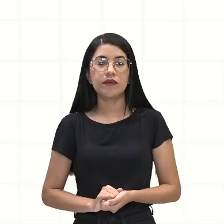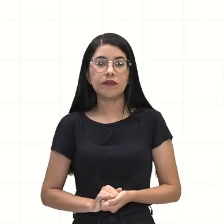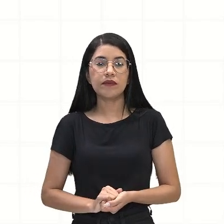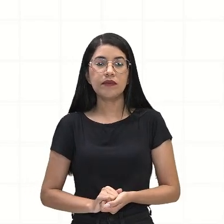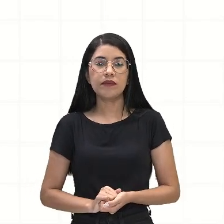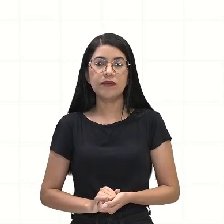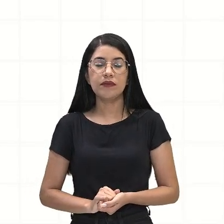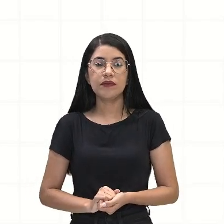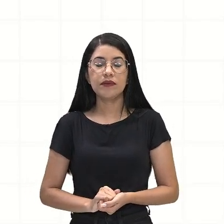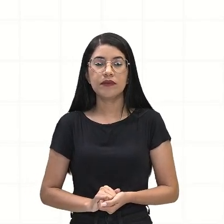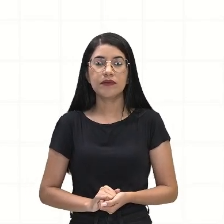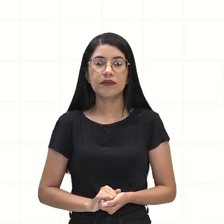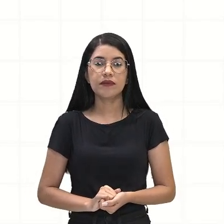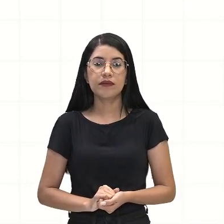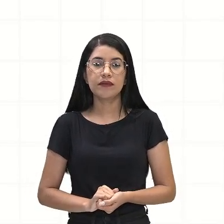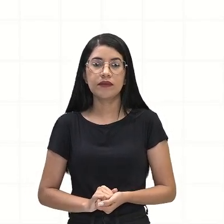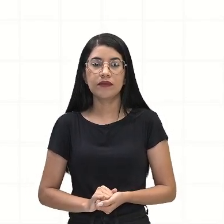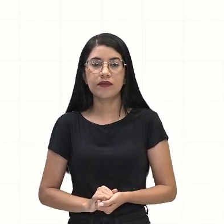Certo?